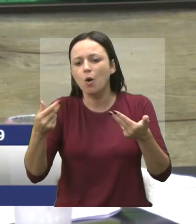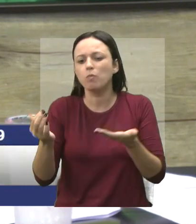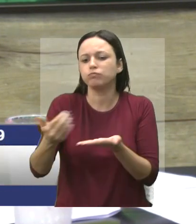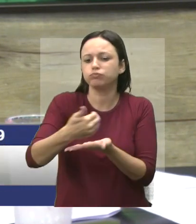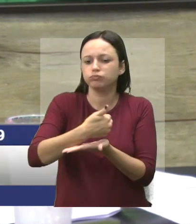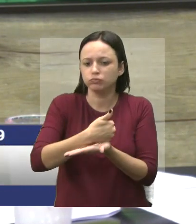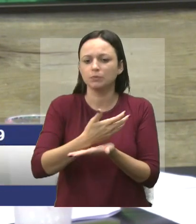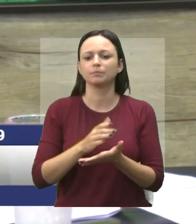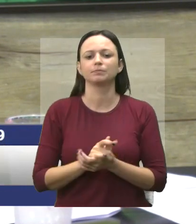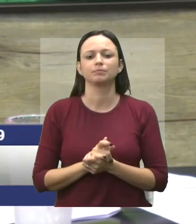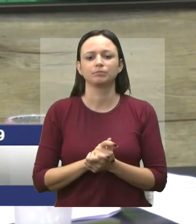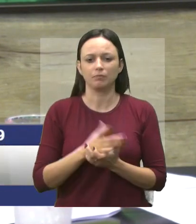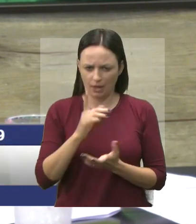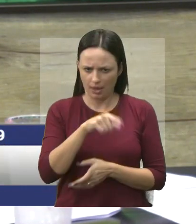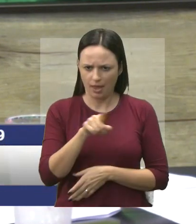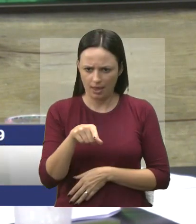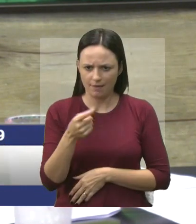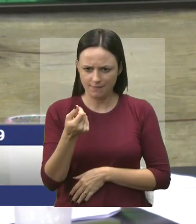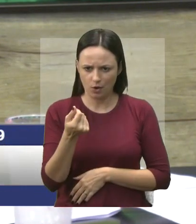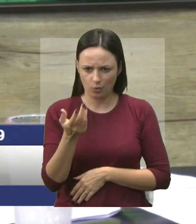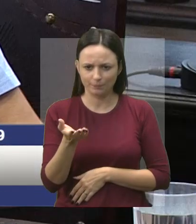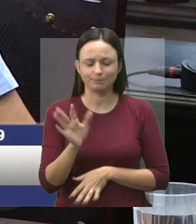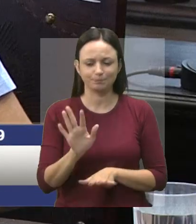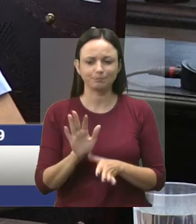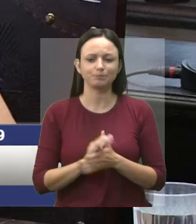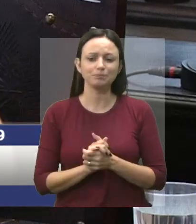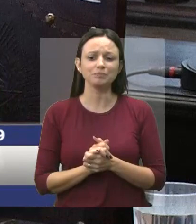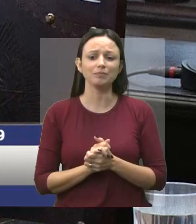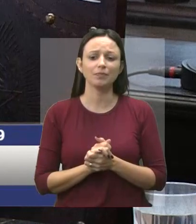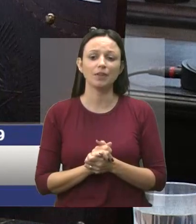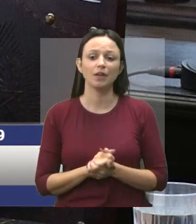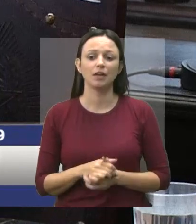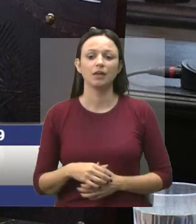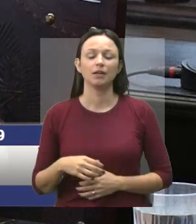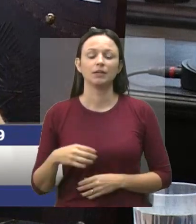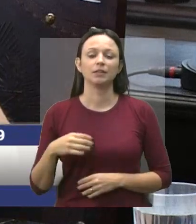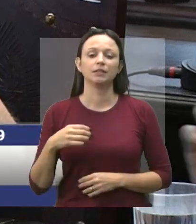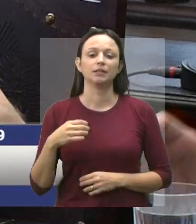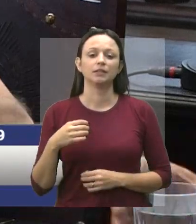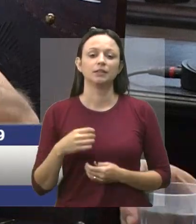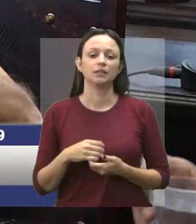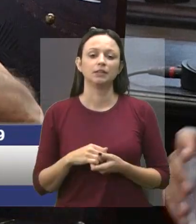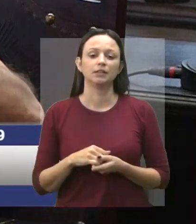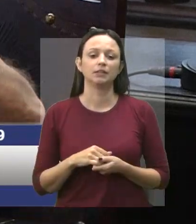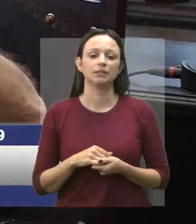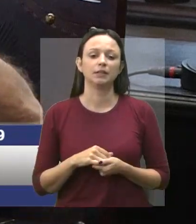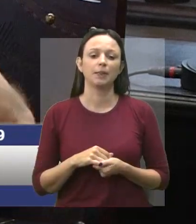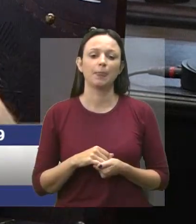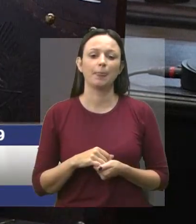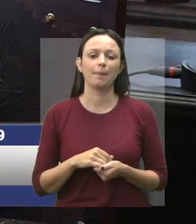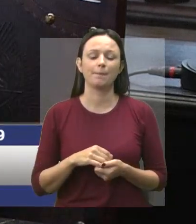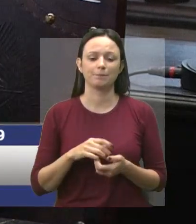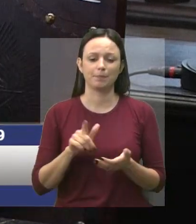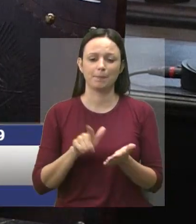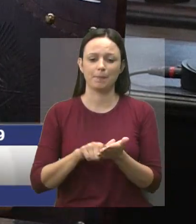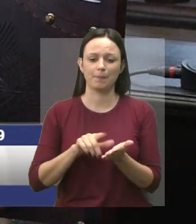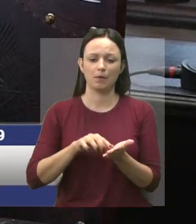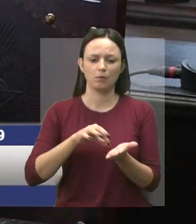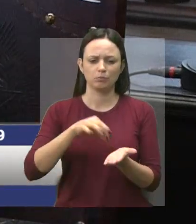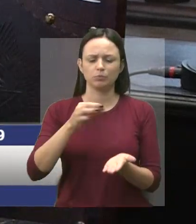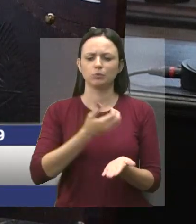eram esses valores, né? As folhas 6, nós temos